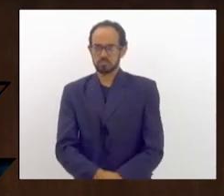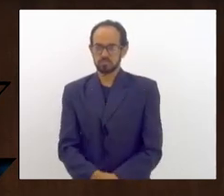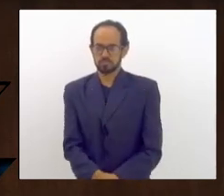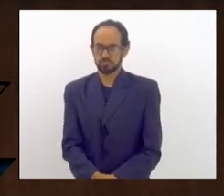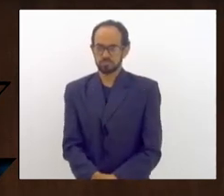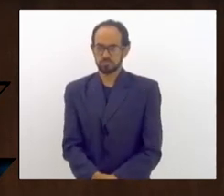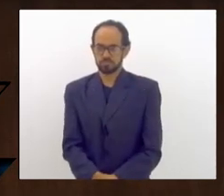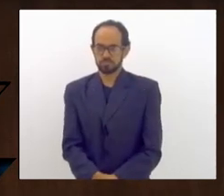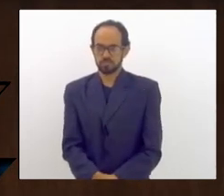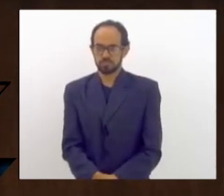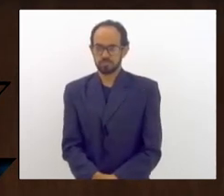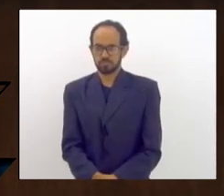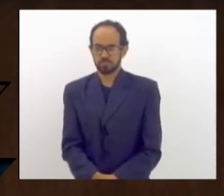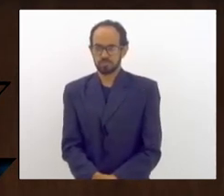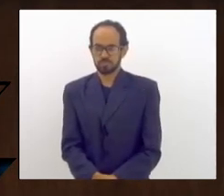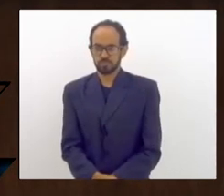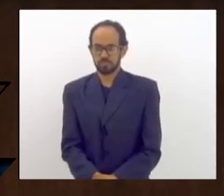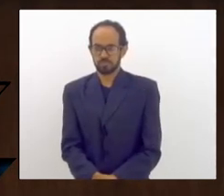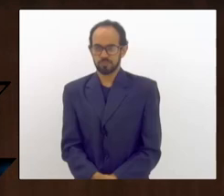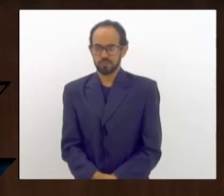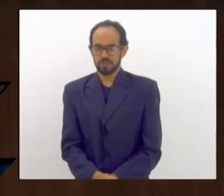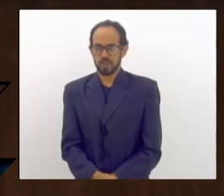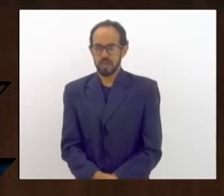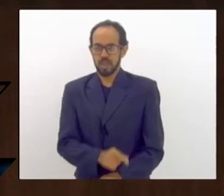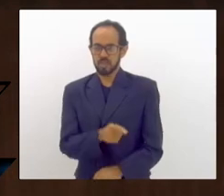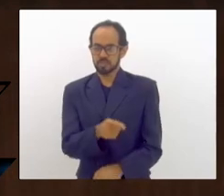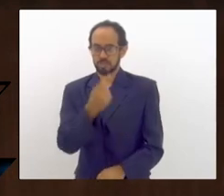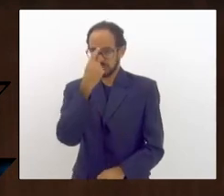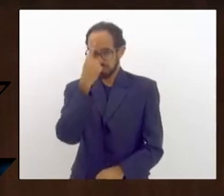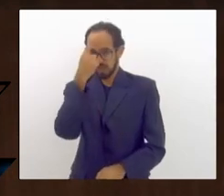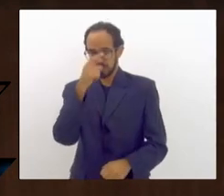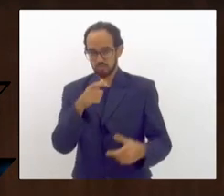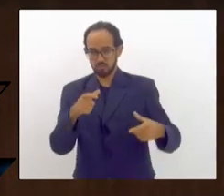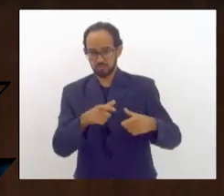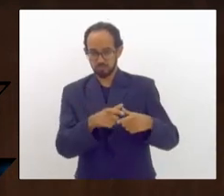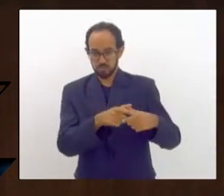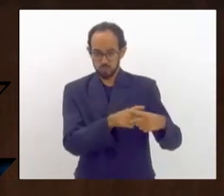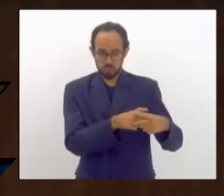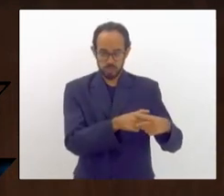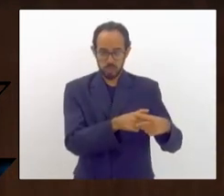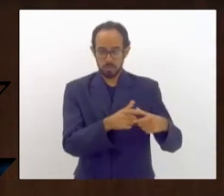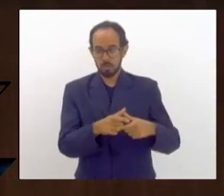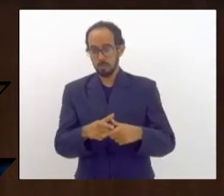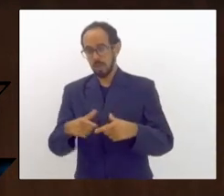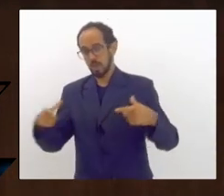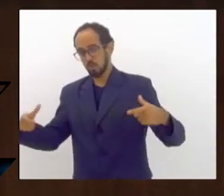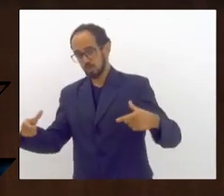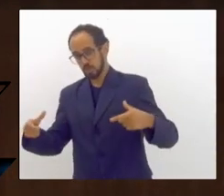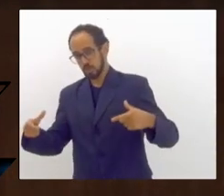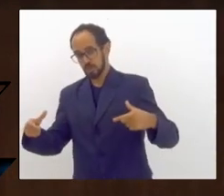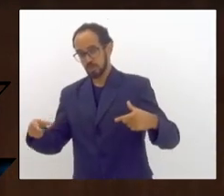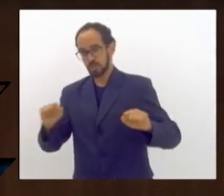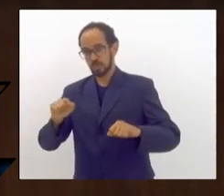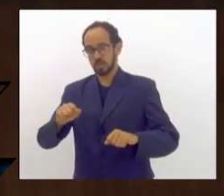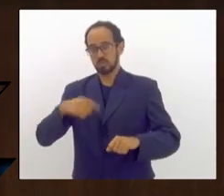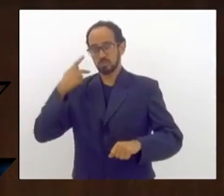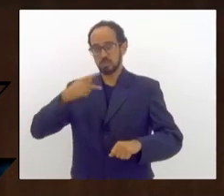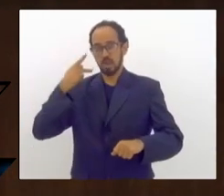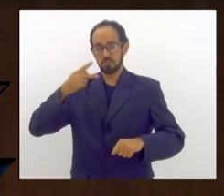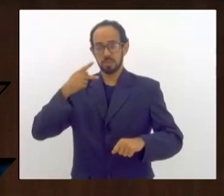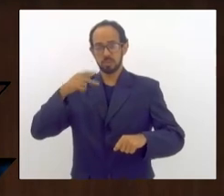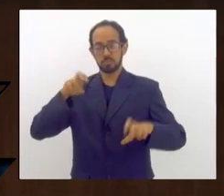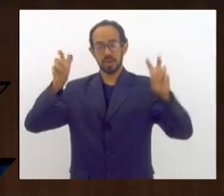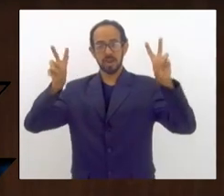Essa dimensão de maioria e minoria, ela só, no parlamento, ela cabe para assuntos relacionados